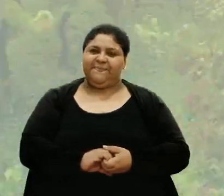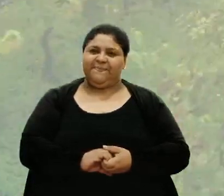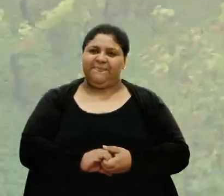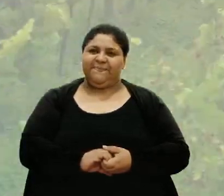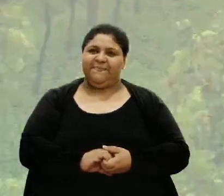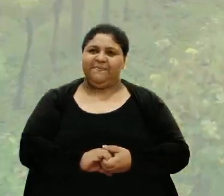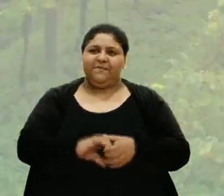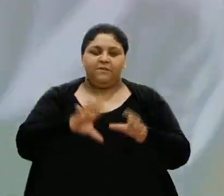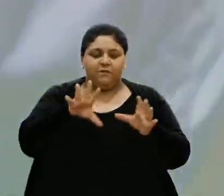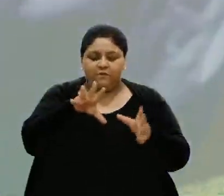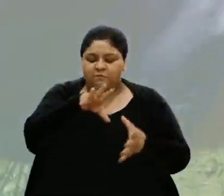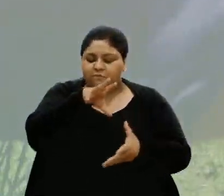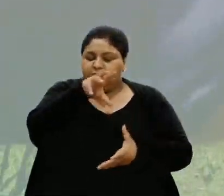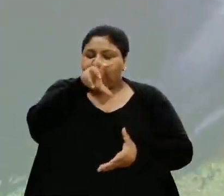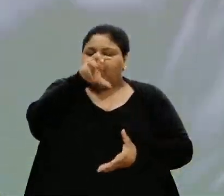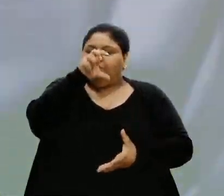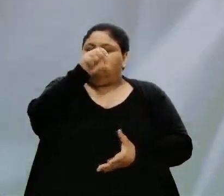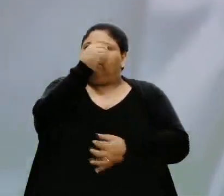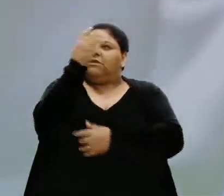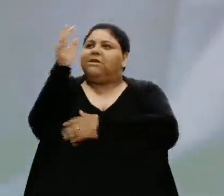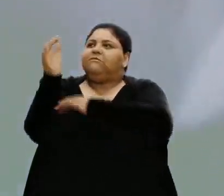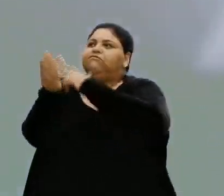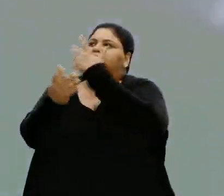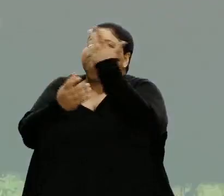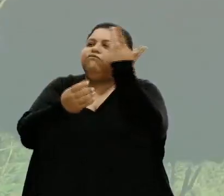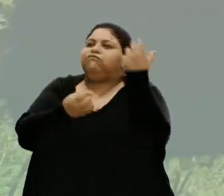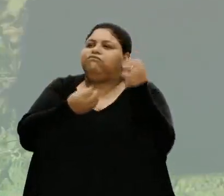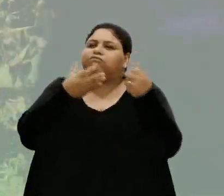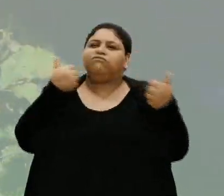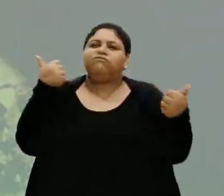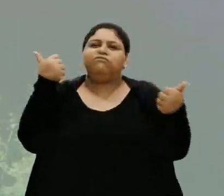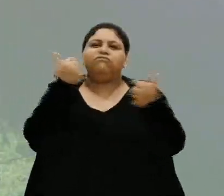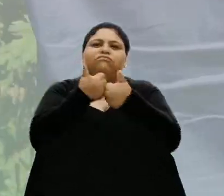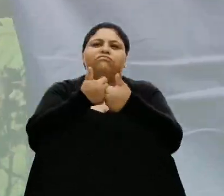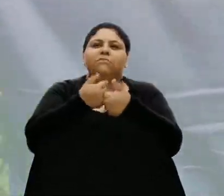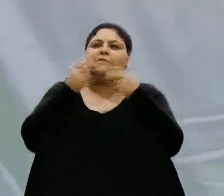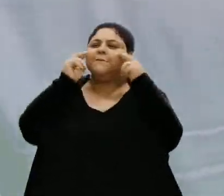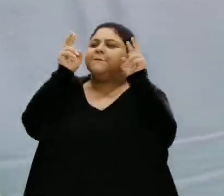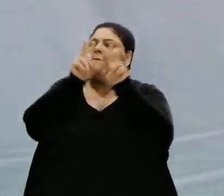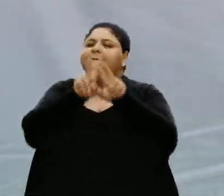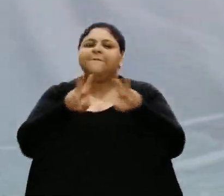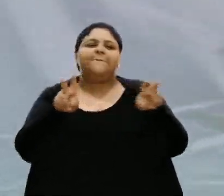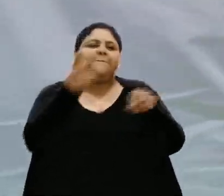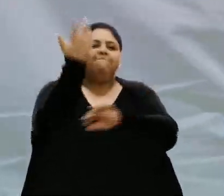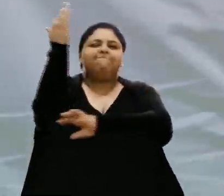Respire o ar puro, em boa companhia, contemplando a natureza.